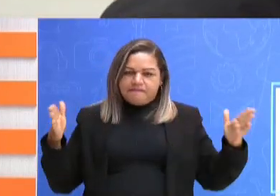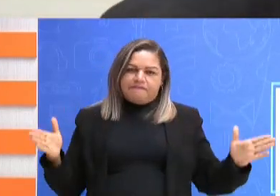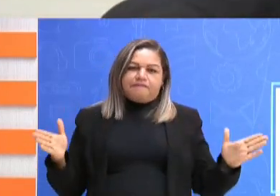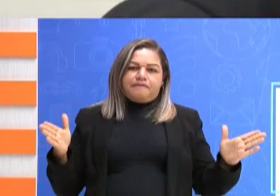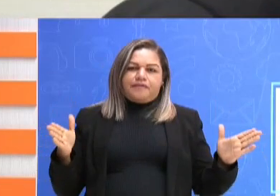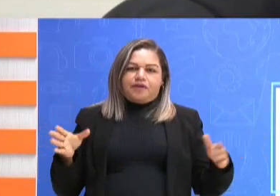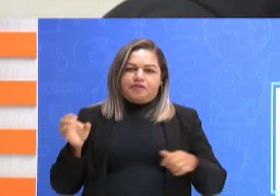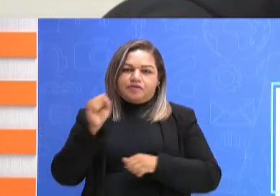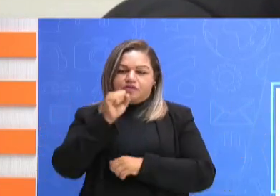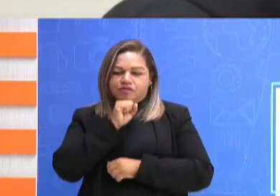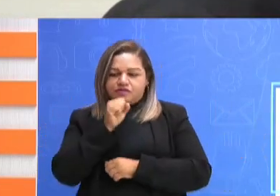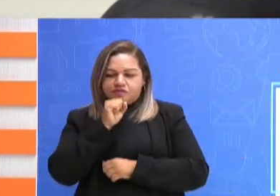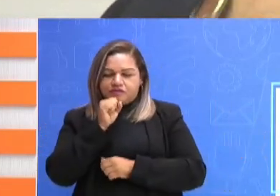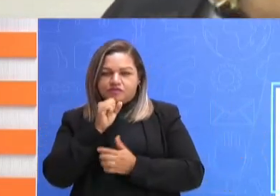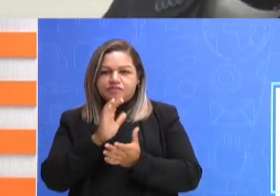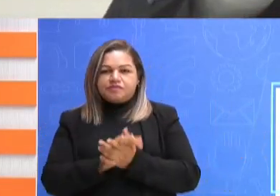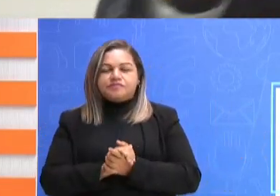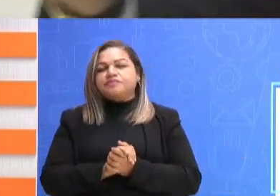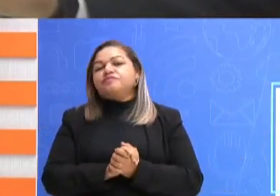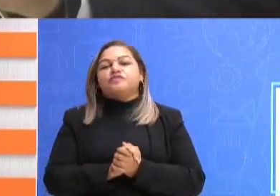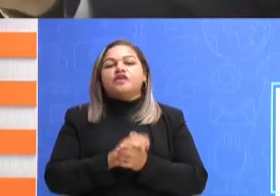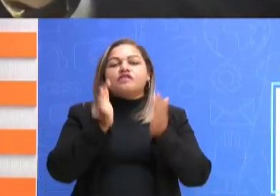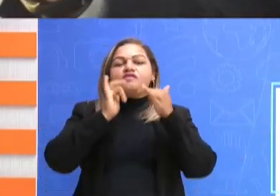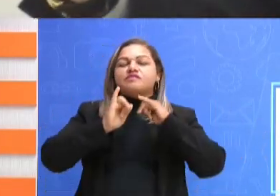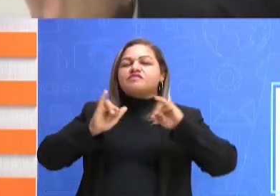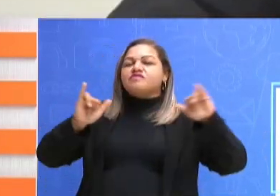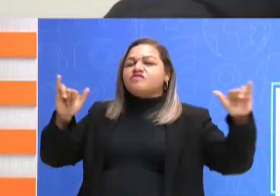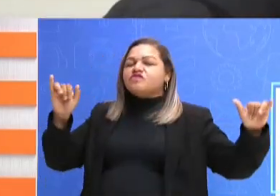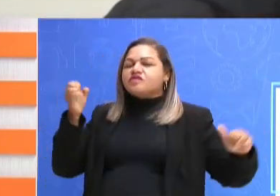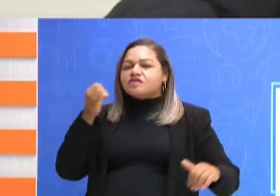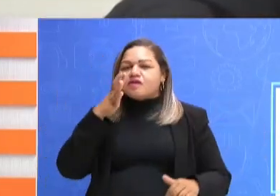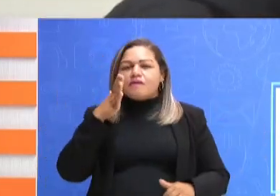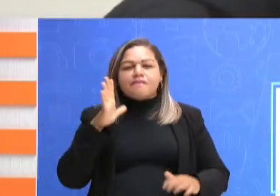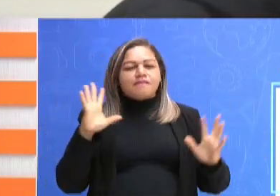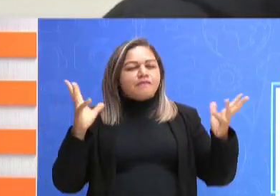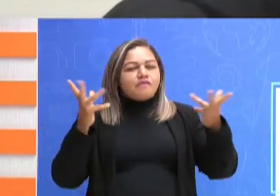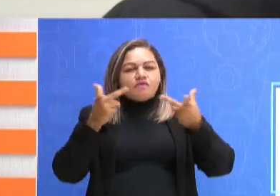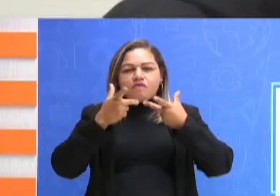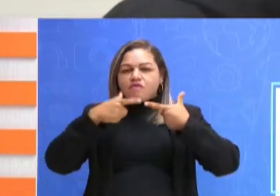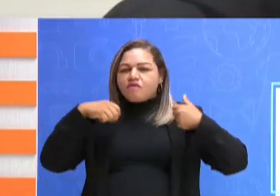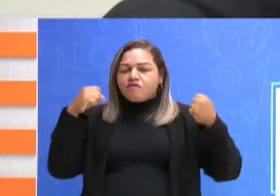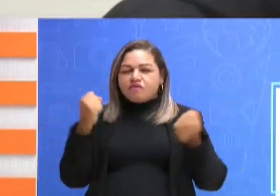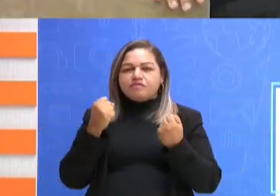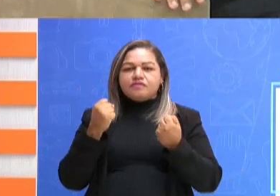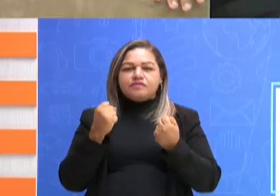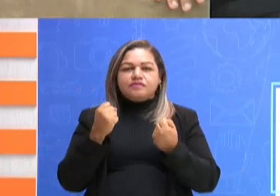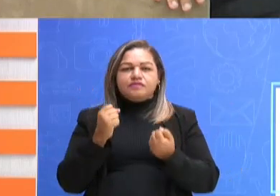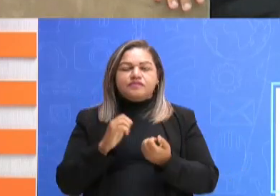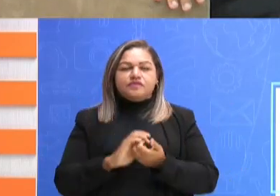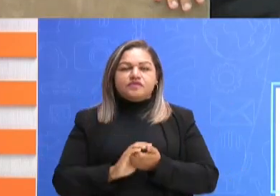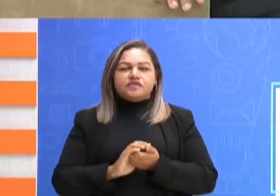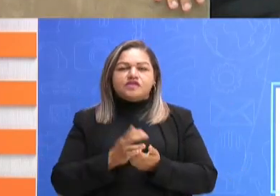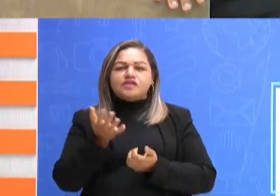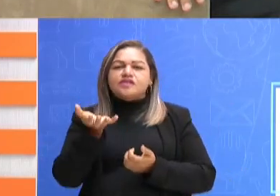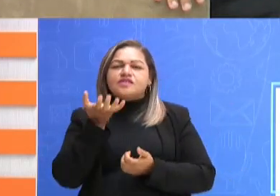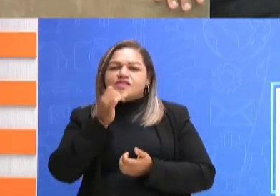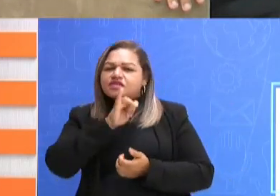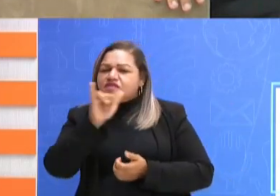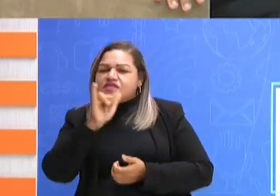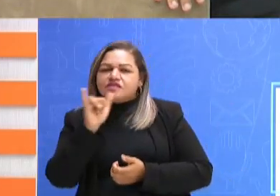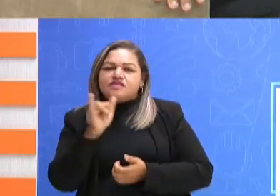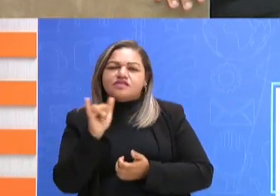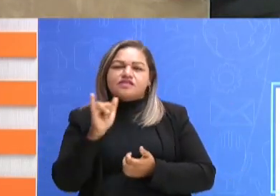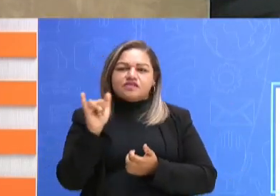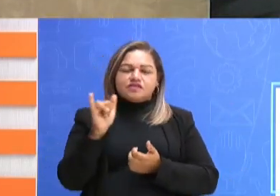para sempre que você quiser colocar, trazer mais notícias fantásticas, como o senhor trouxe tantas hoje para a gente aqui. Queria dizer para o senhor que